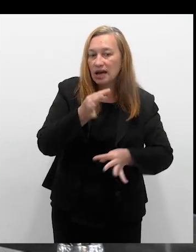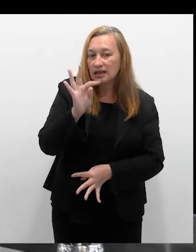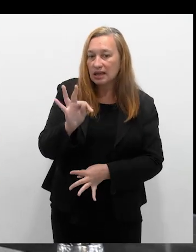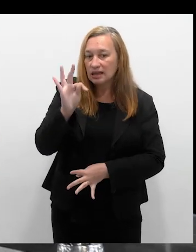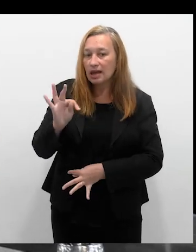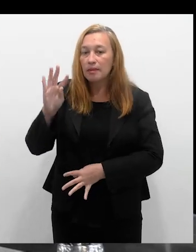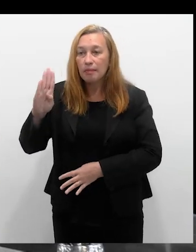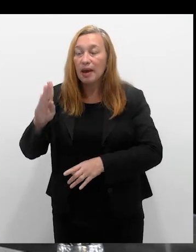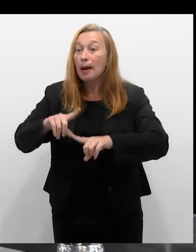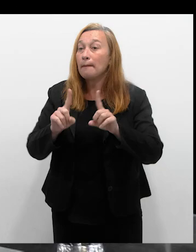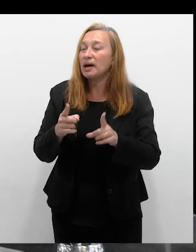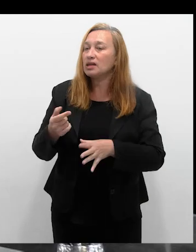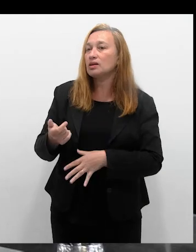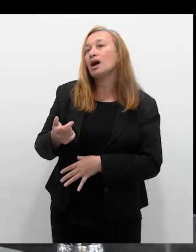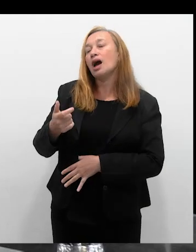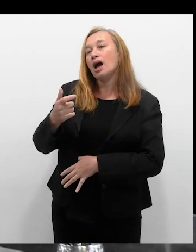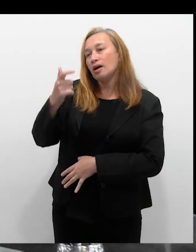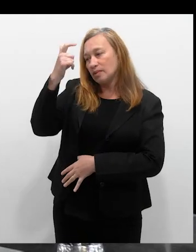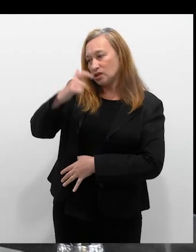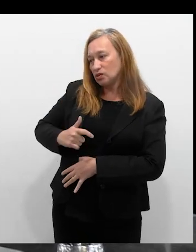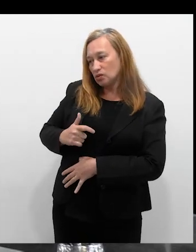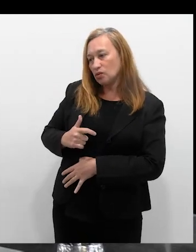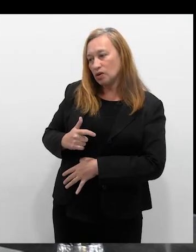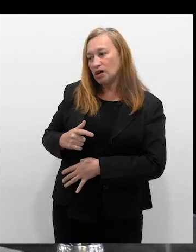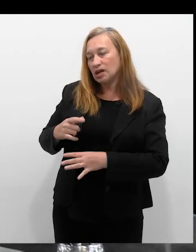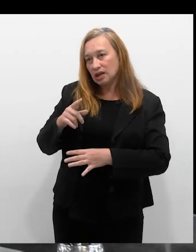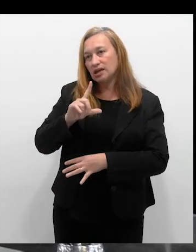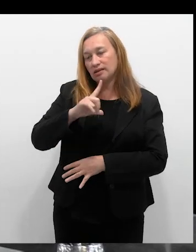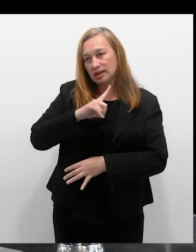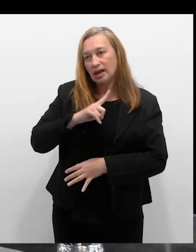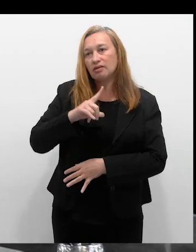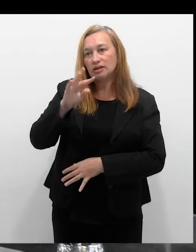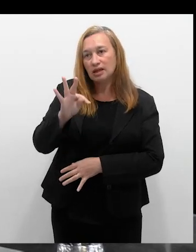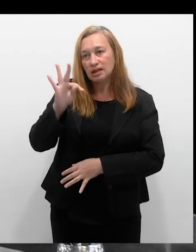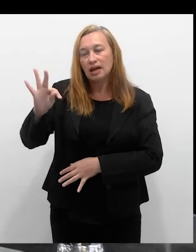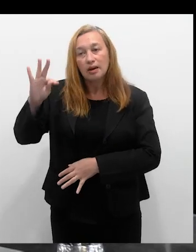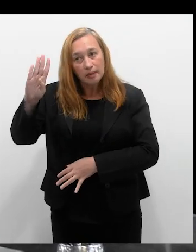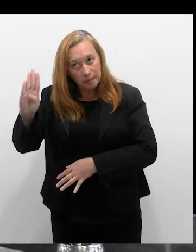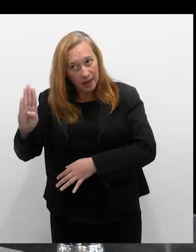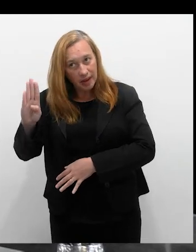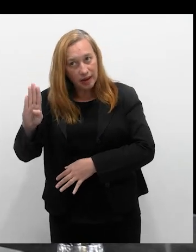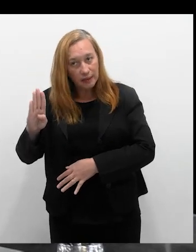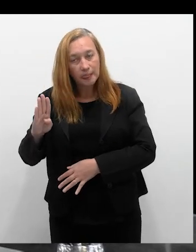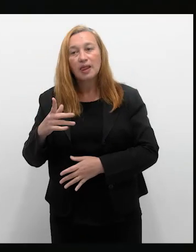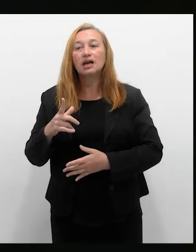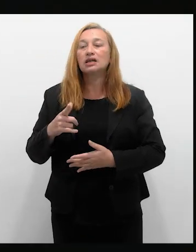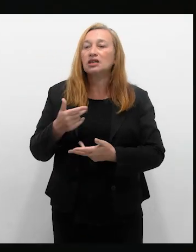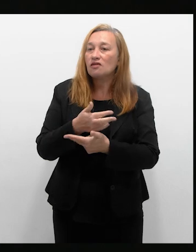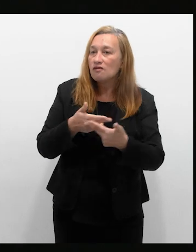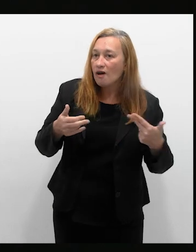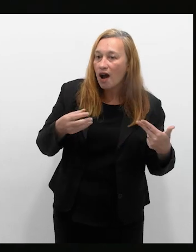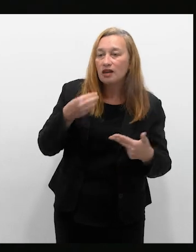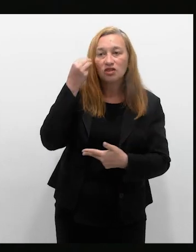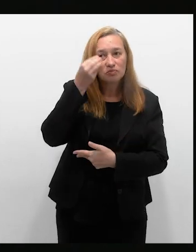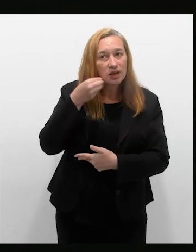TPB, mas eu digo isso também como uma pessoa que tem o diagnóstico pessoal de transtorno da personalidade borderline e passou por